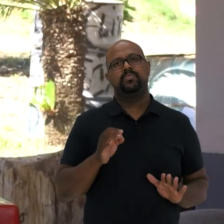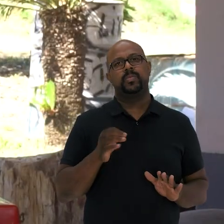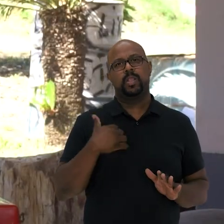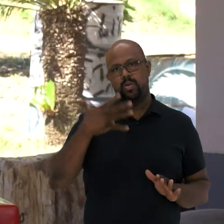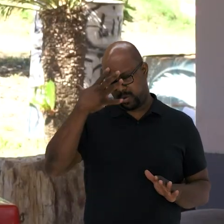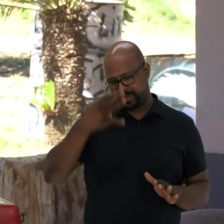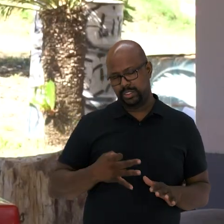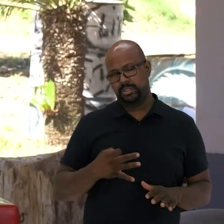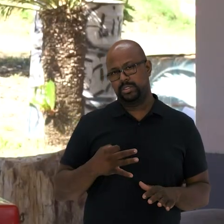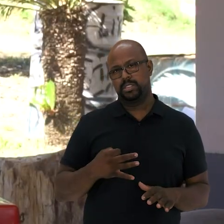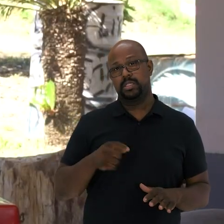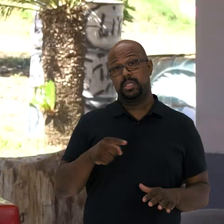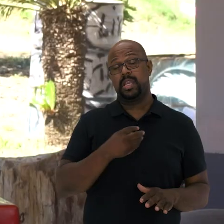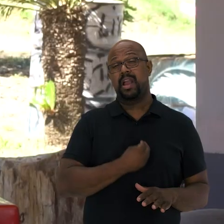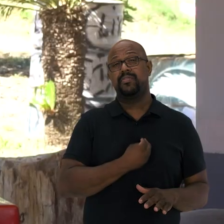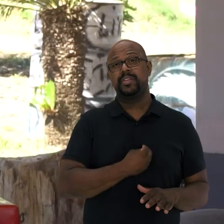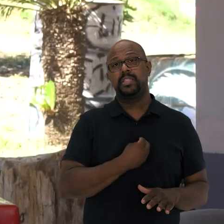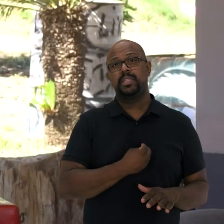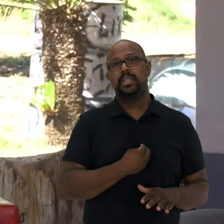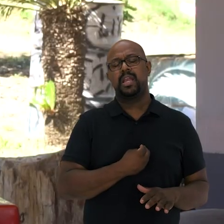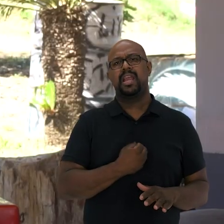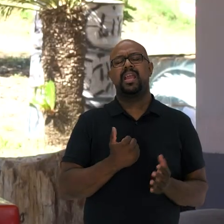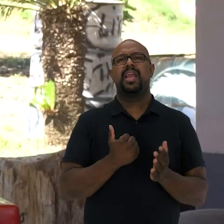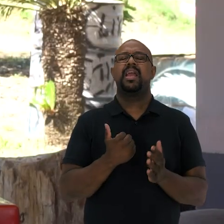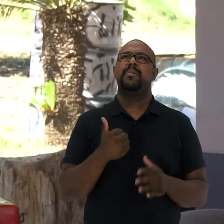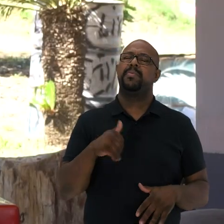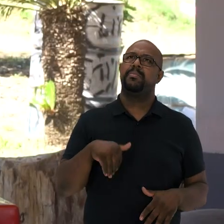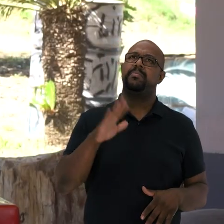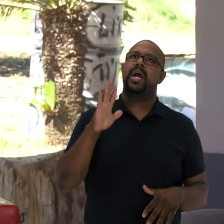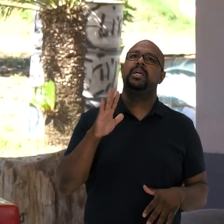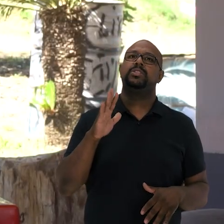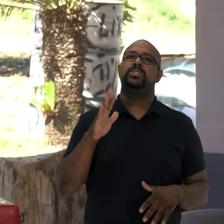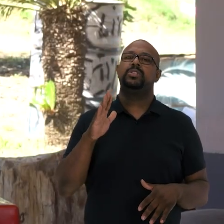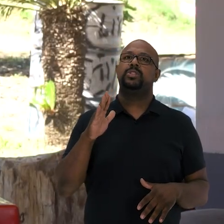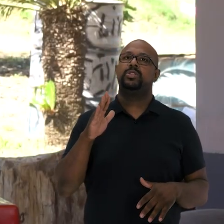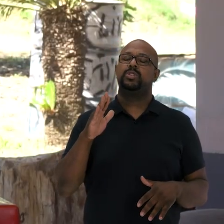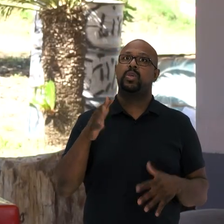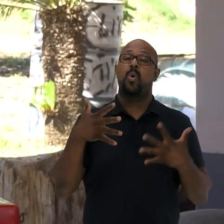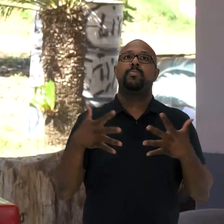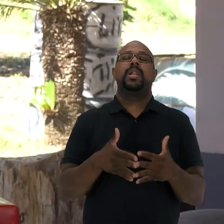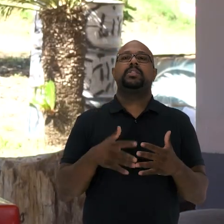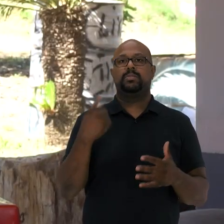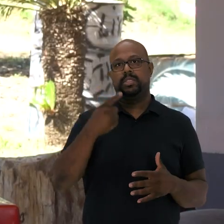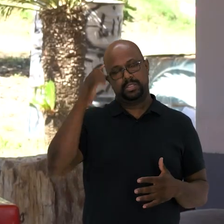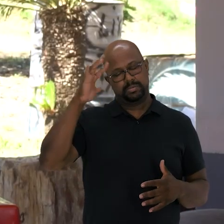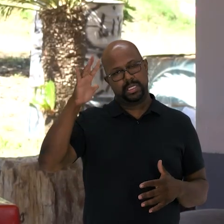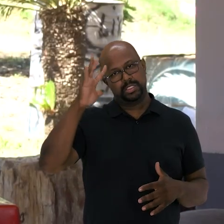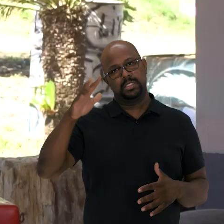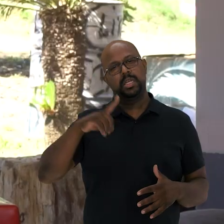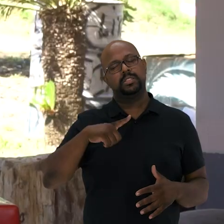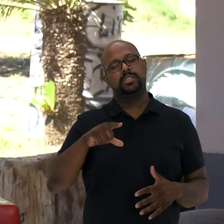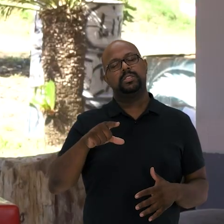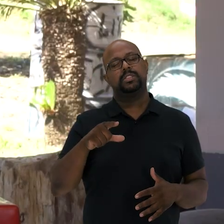sinceramente, compreendi que a vida é bem mais completa do que a gente imagina, né? Aí